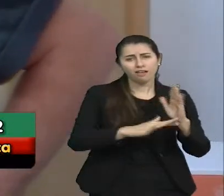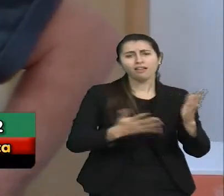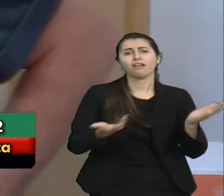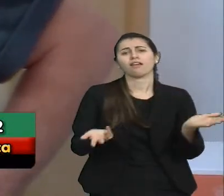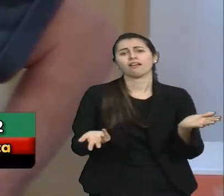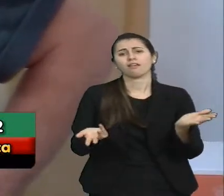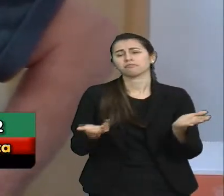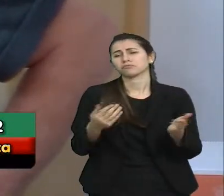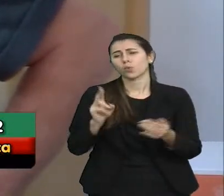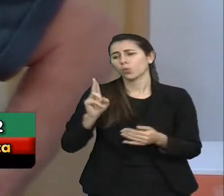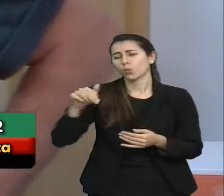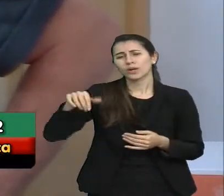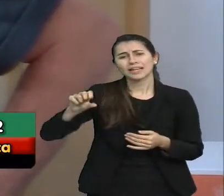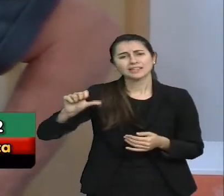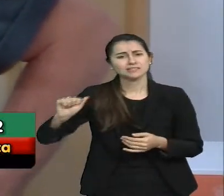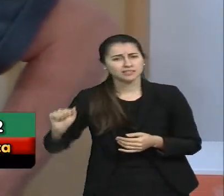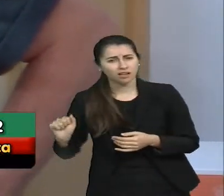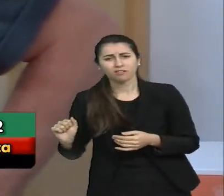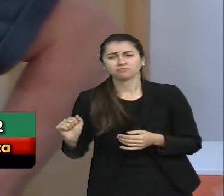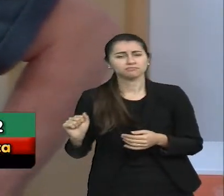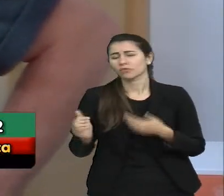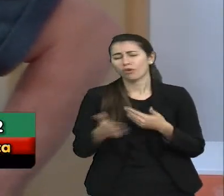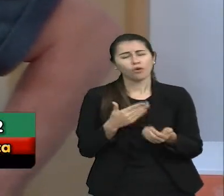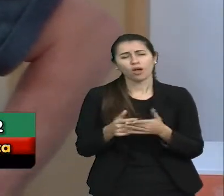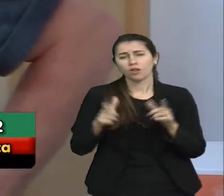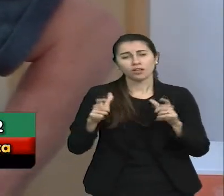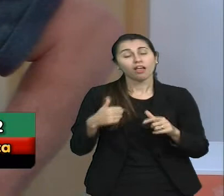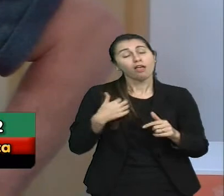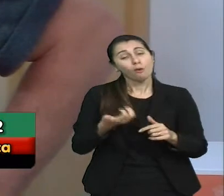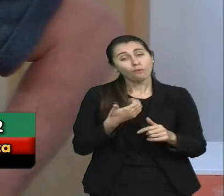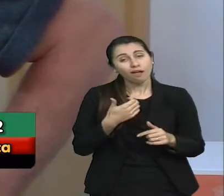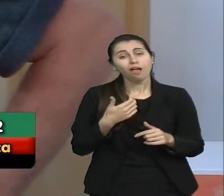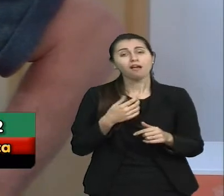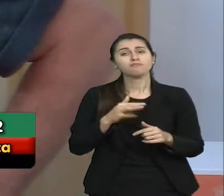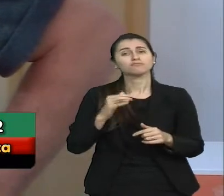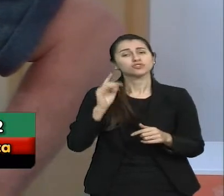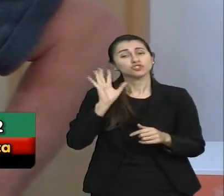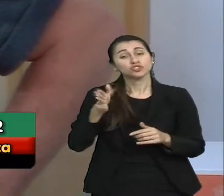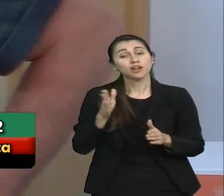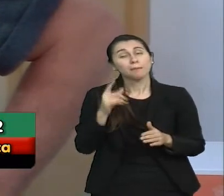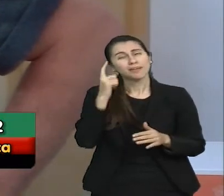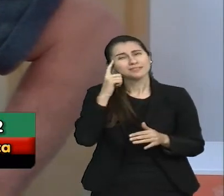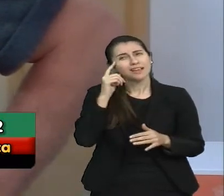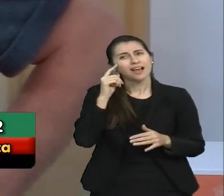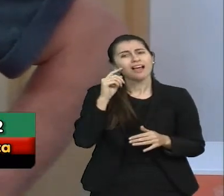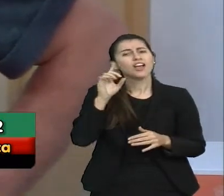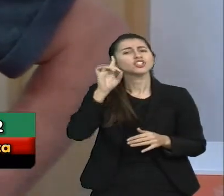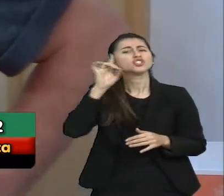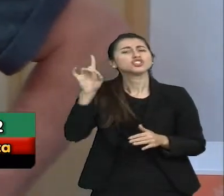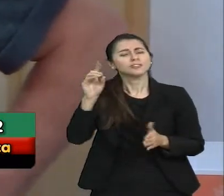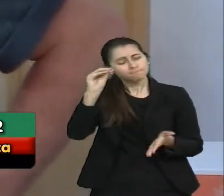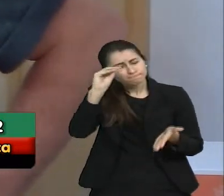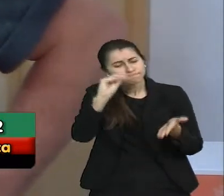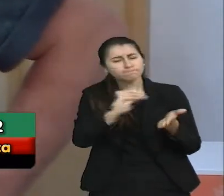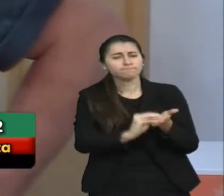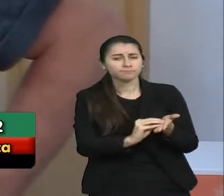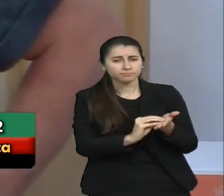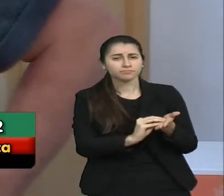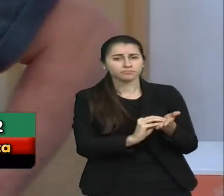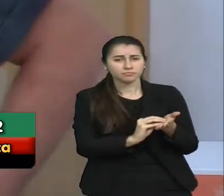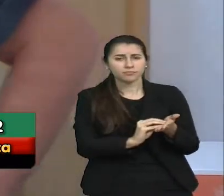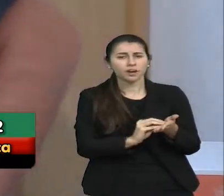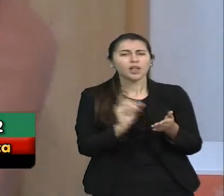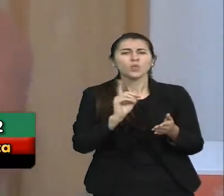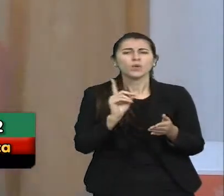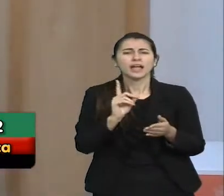caso haja alguma divergência, mas gostaríamos muito de já sair daqui com uma data, com uma próxima reunião. Mas isso não vai interferir a questão do trabalho do CEPIR. É uma coisa a qual